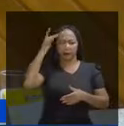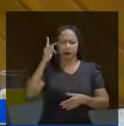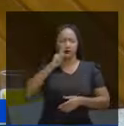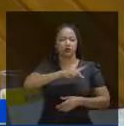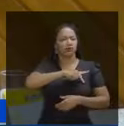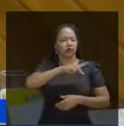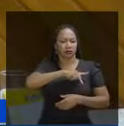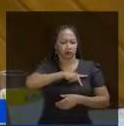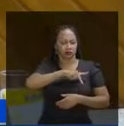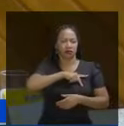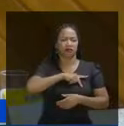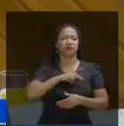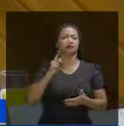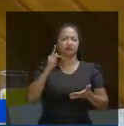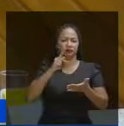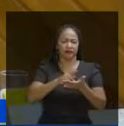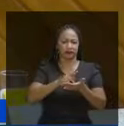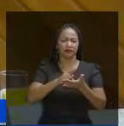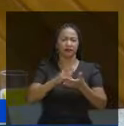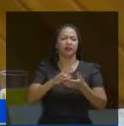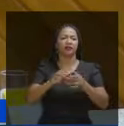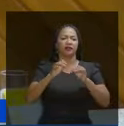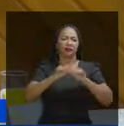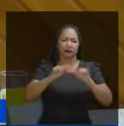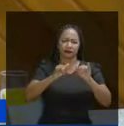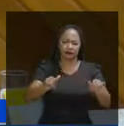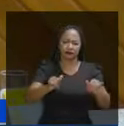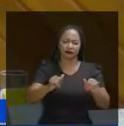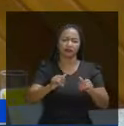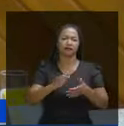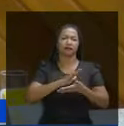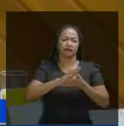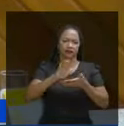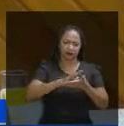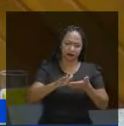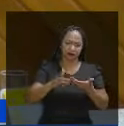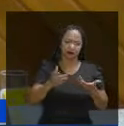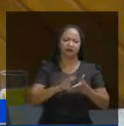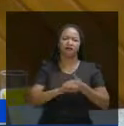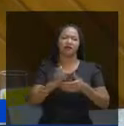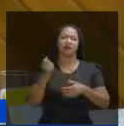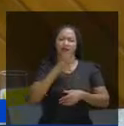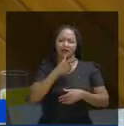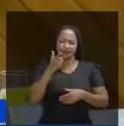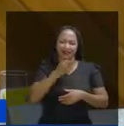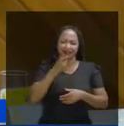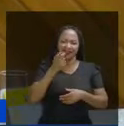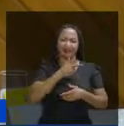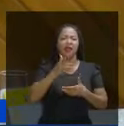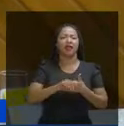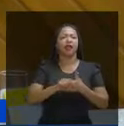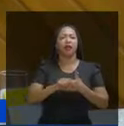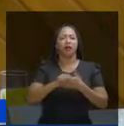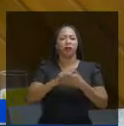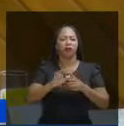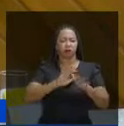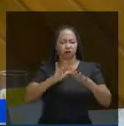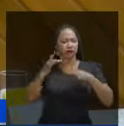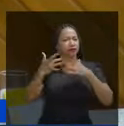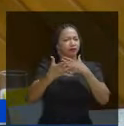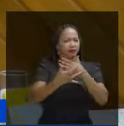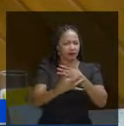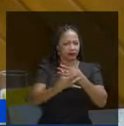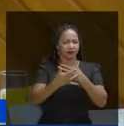Se verifica em verdade, é a mera publicação de conteúdo com viés humorístico, rotineiramente veiculado em redes